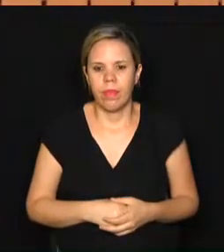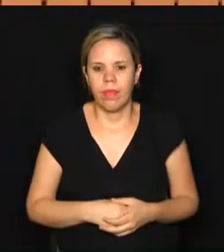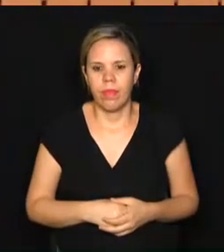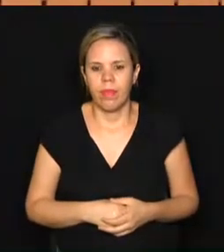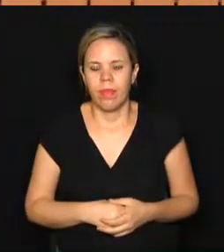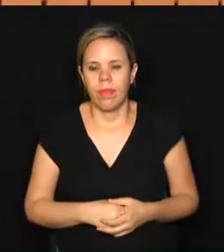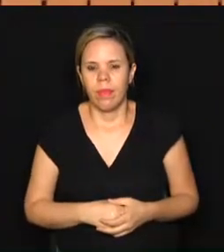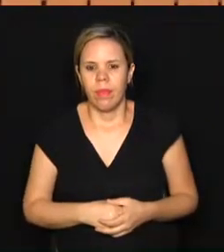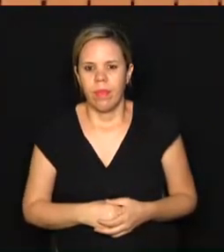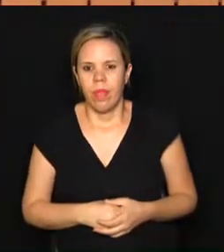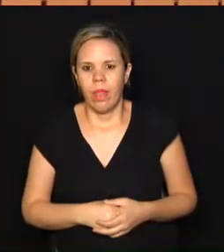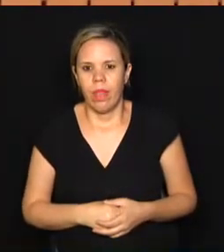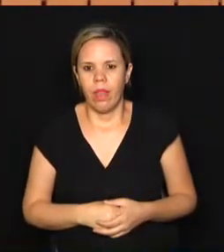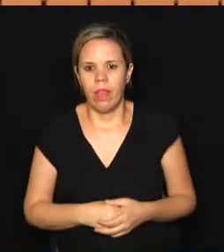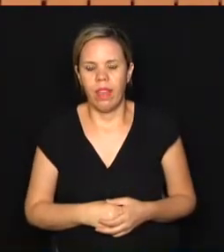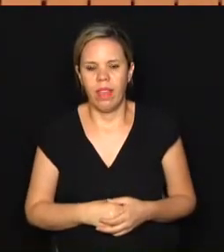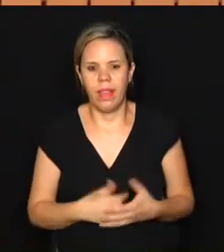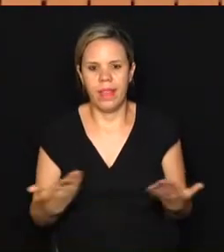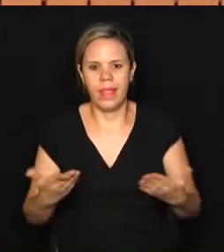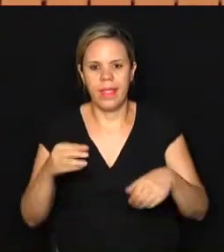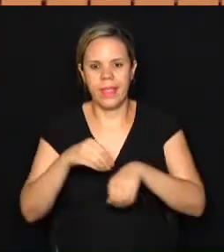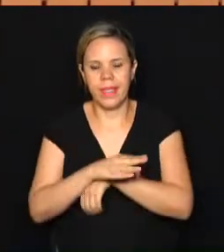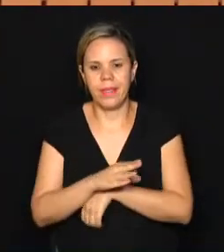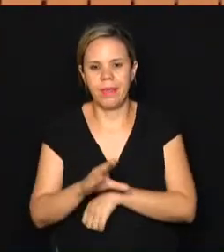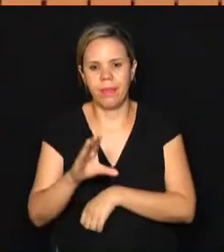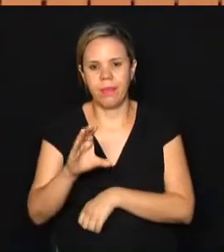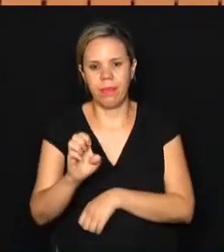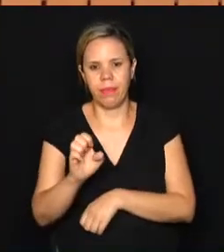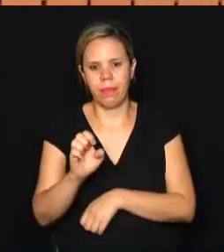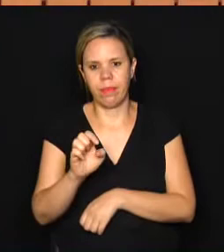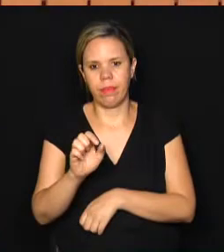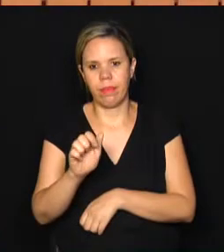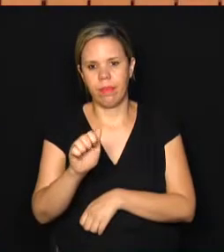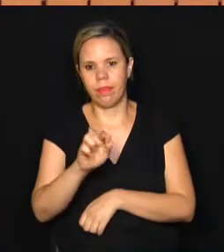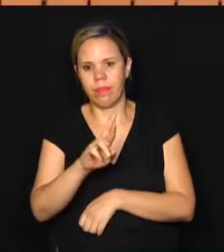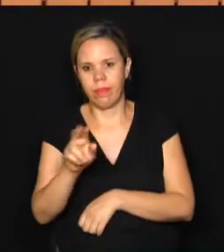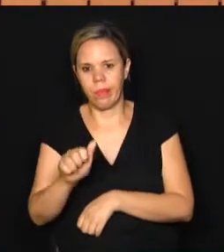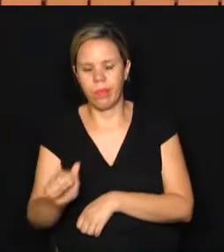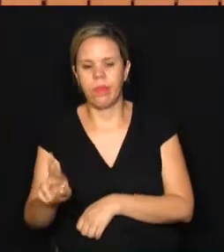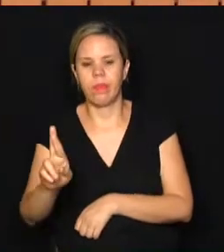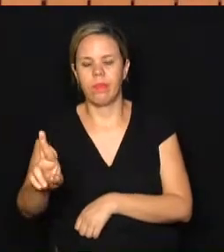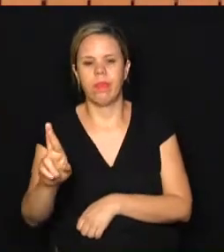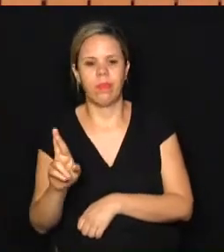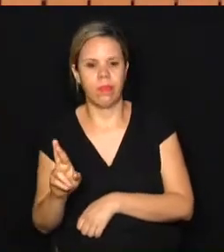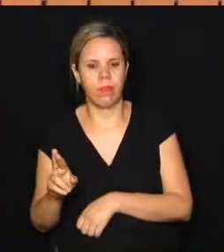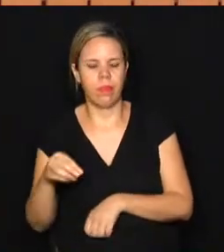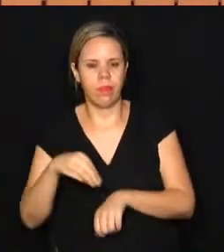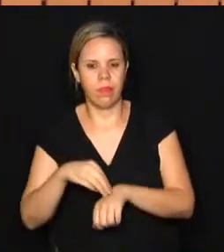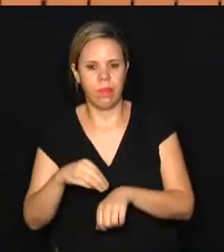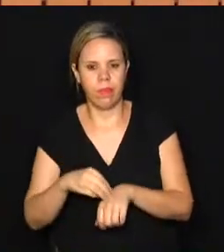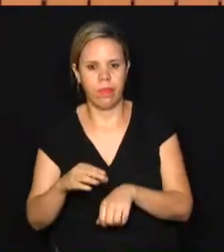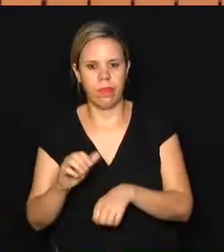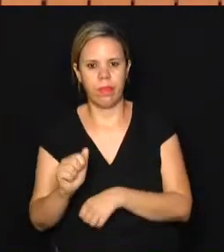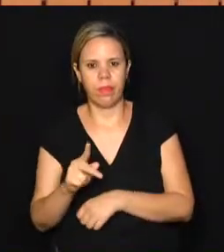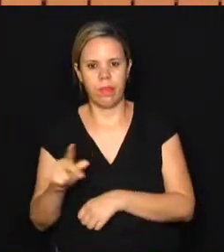Então, eu vou passar a palavra agora para o César Cury, que também é membro aí da APAVIVA.